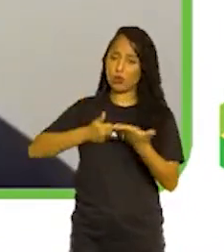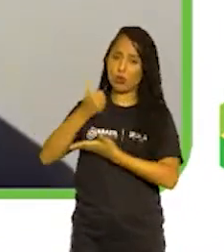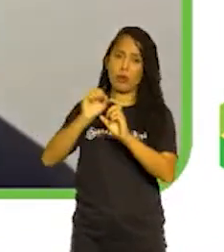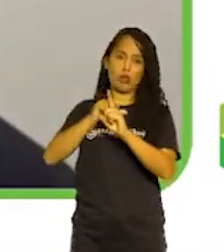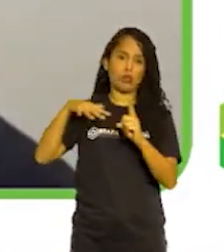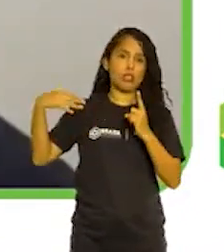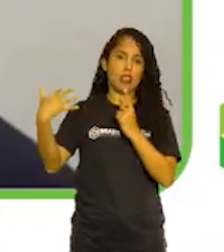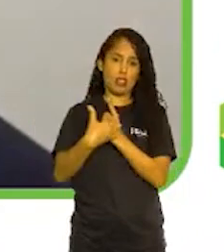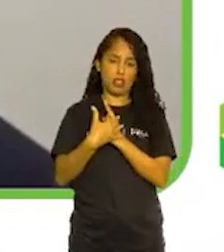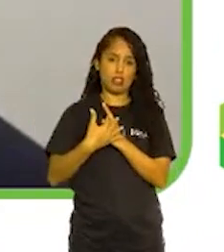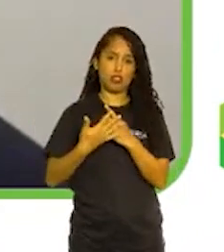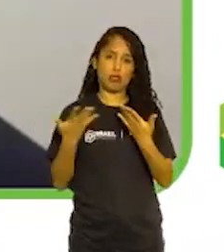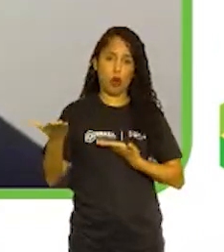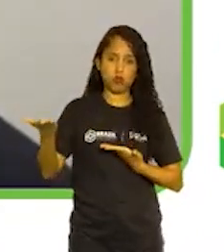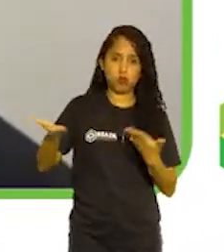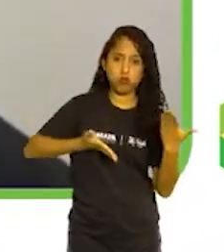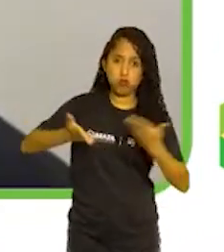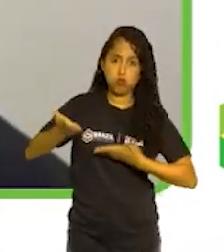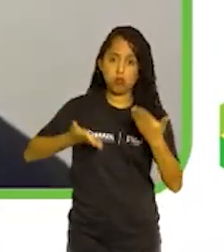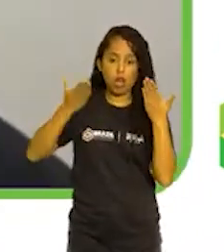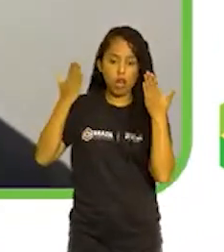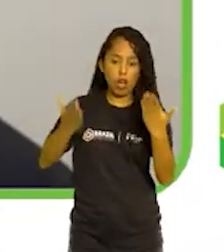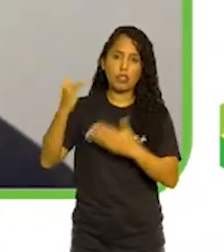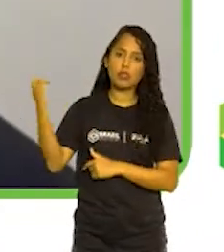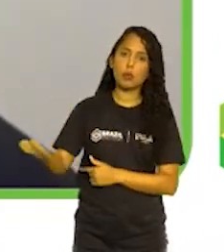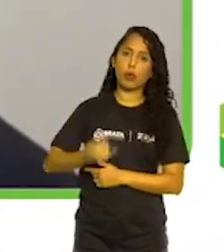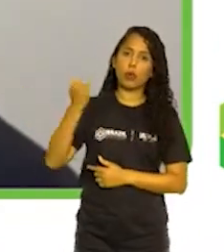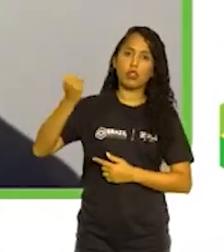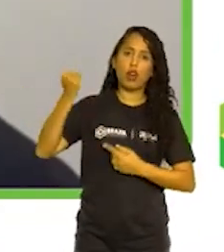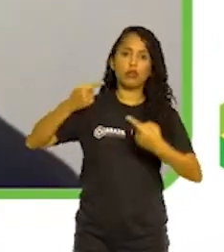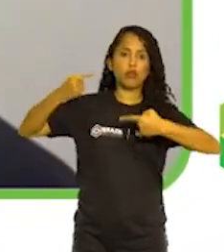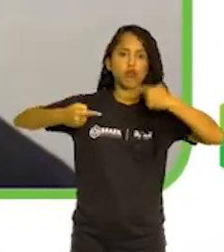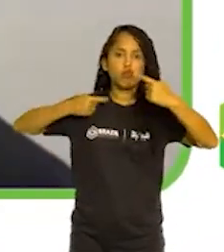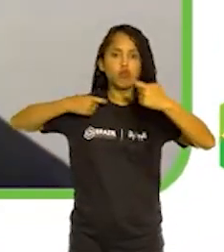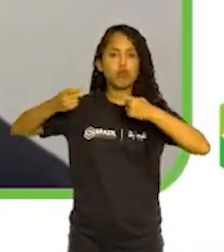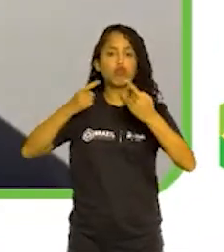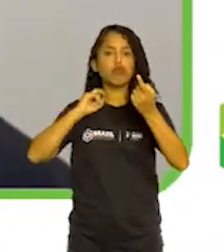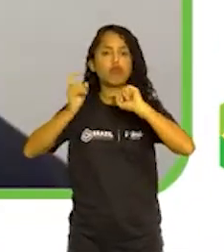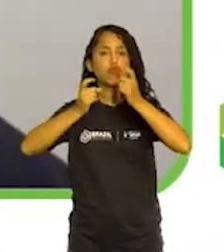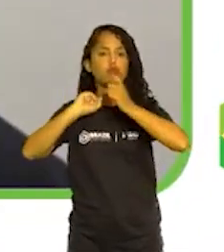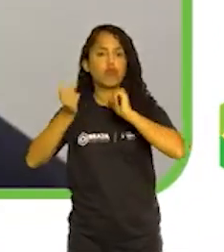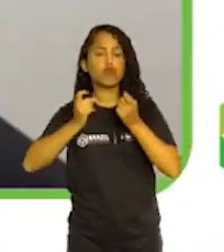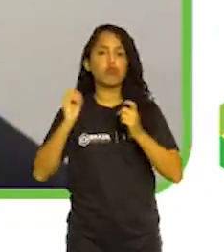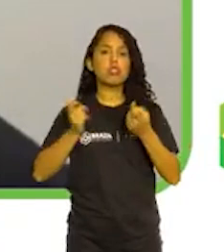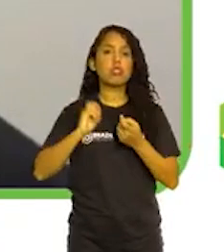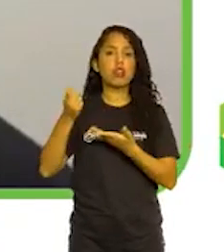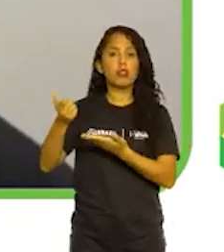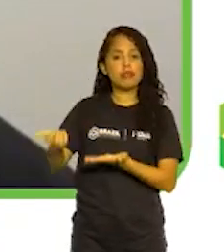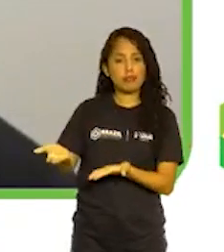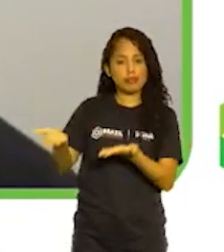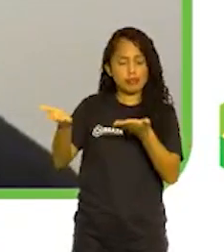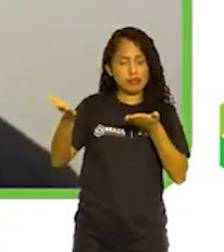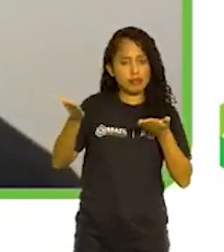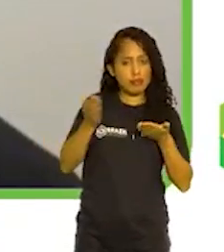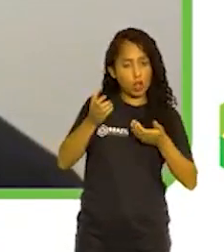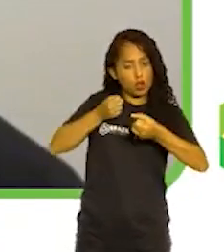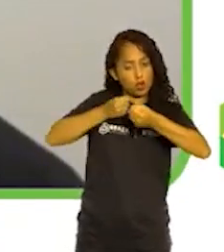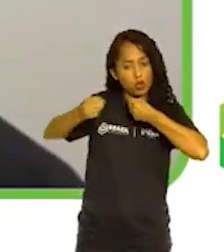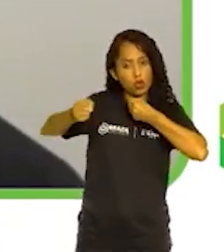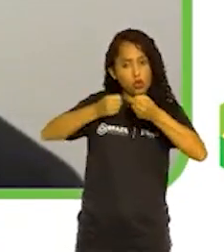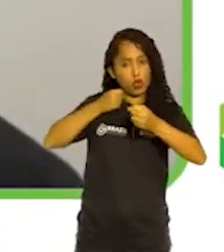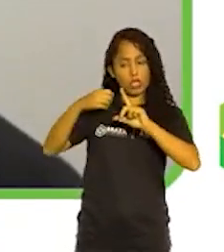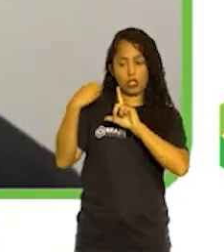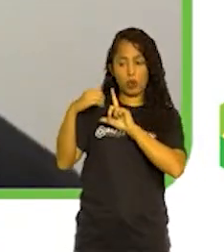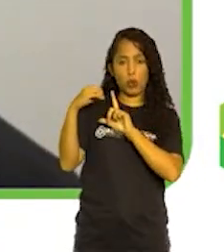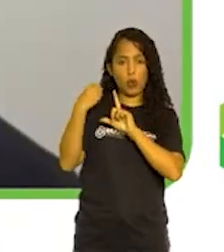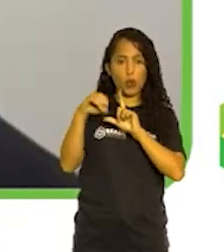mediar essa importante discussão, chamo a jornalista da Globo News, Mônica Waldvogel, que